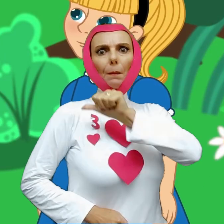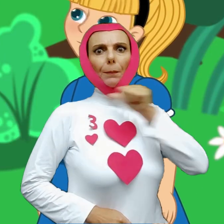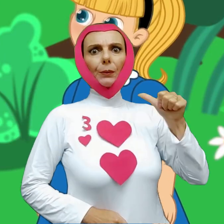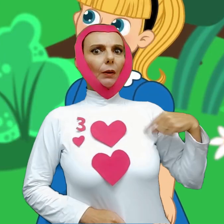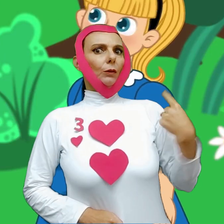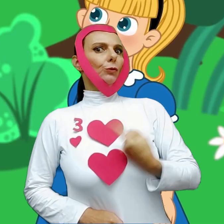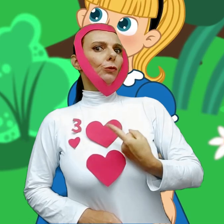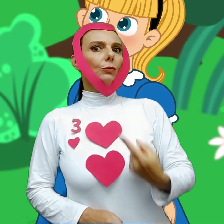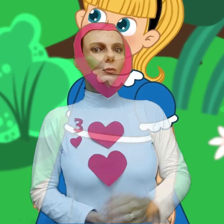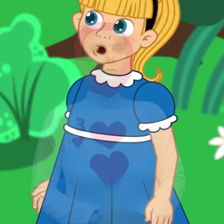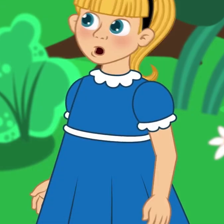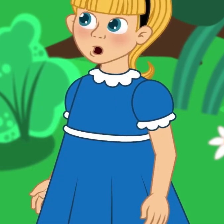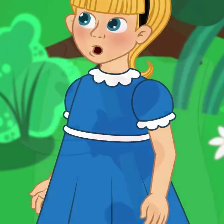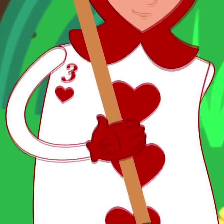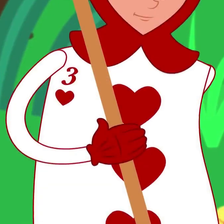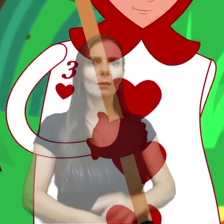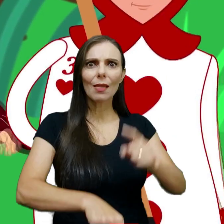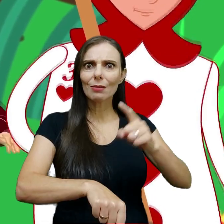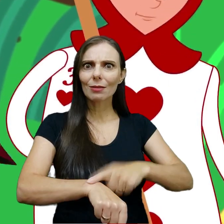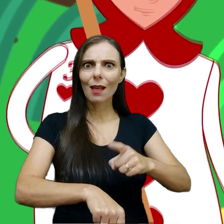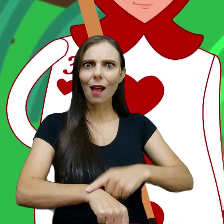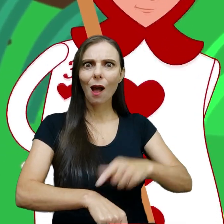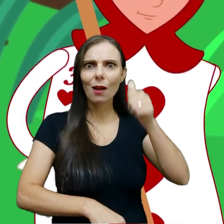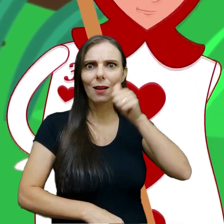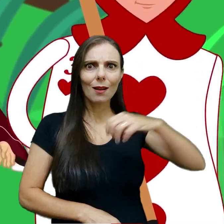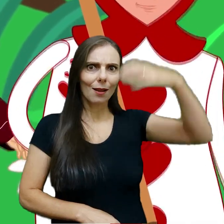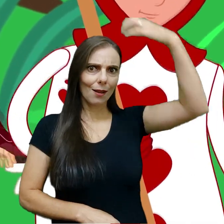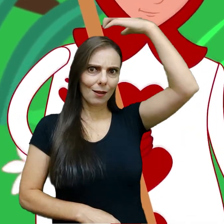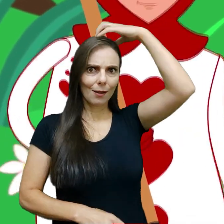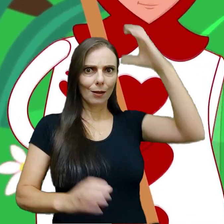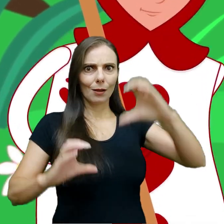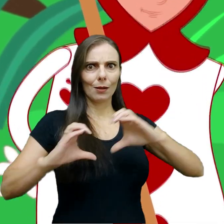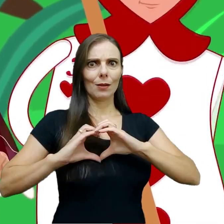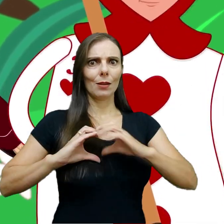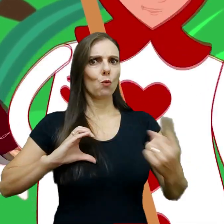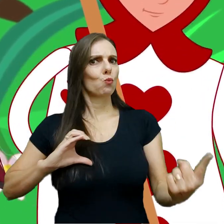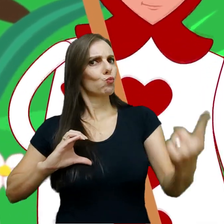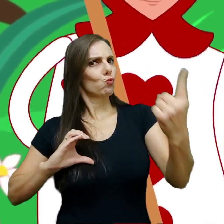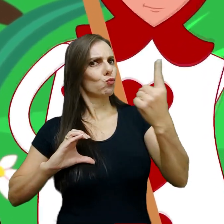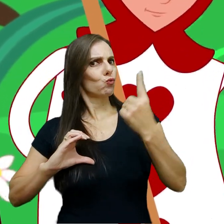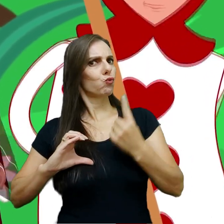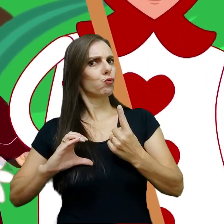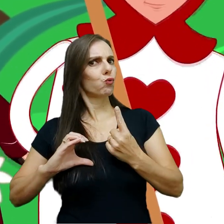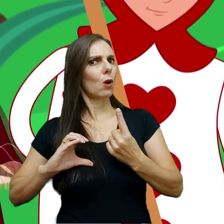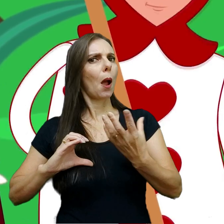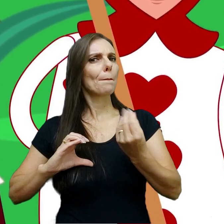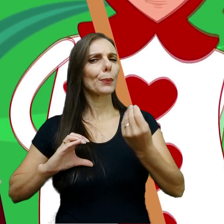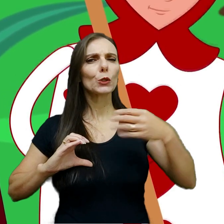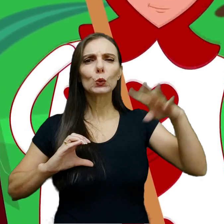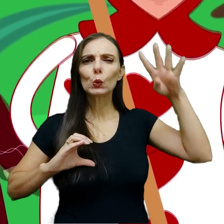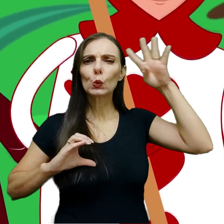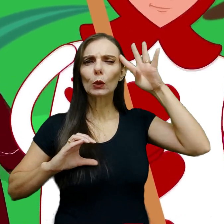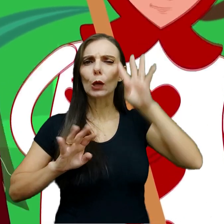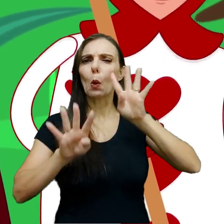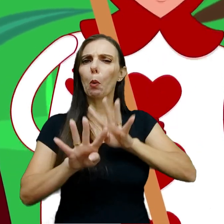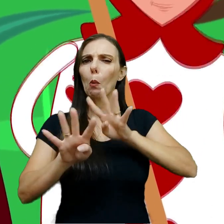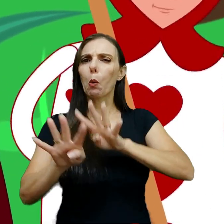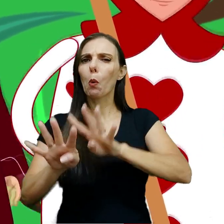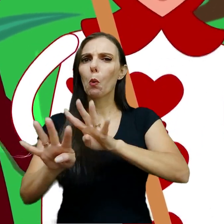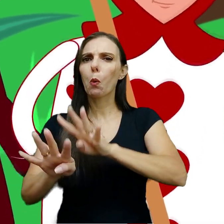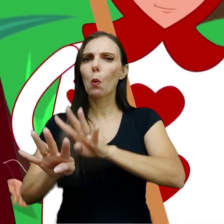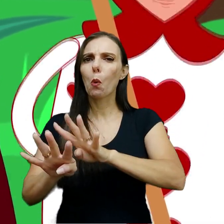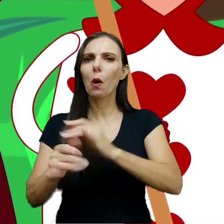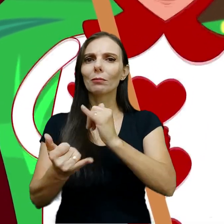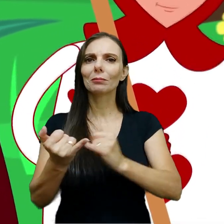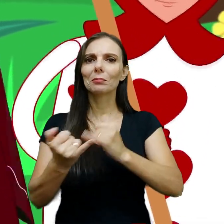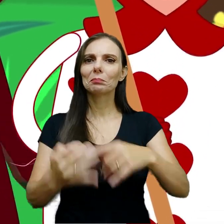corta nossas cabeças. Naquele momento, a Rainha de Copas apareceu no jardim. Os soldados ao lado